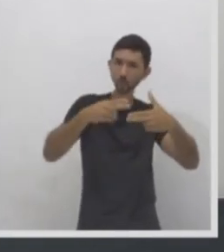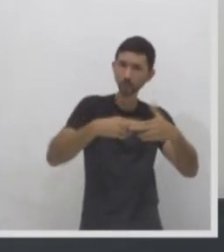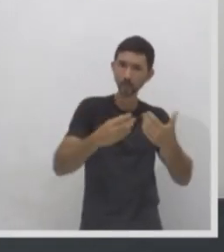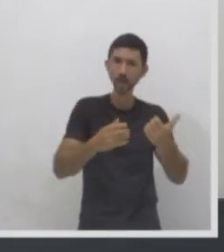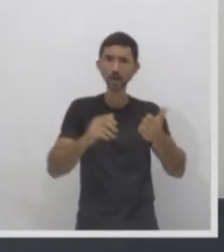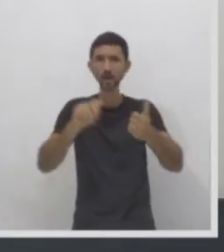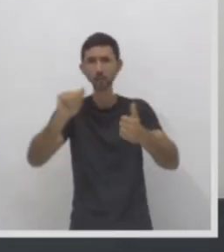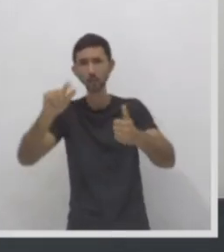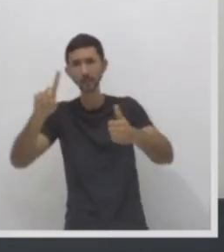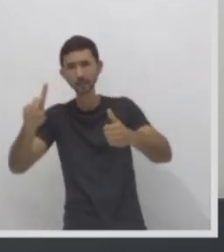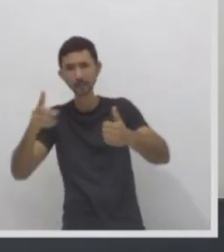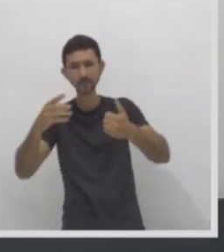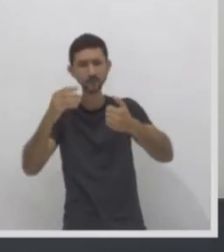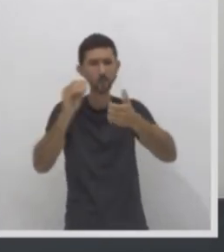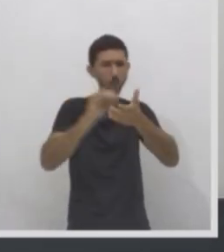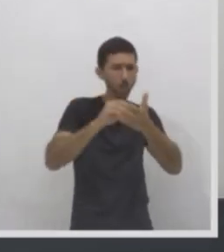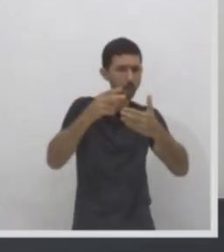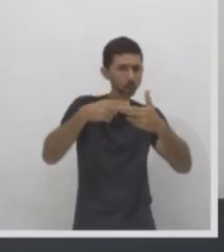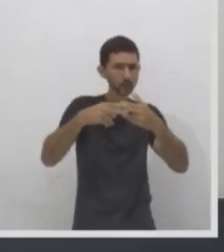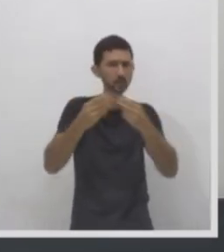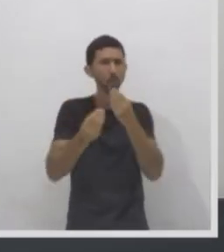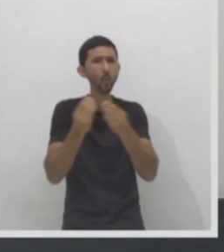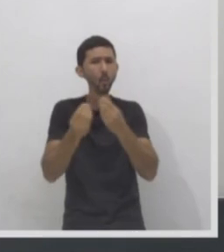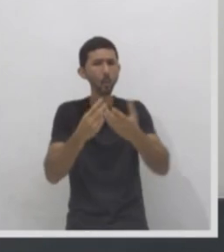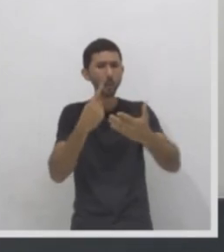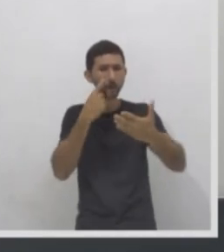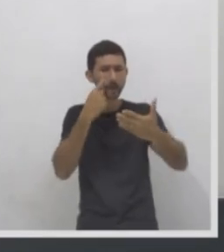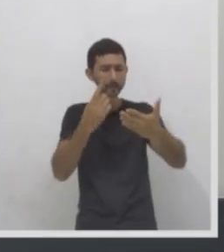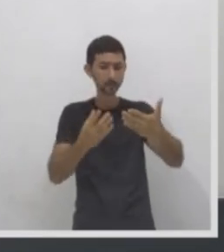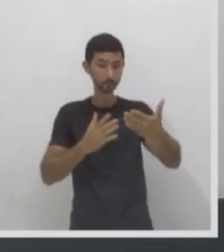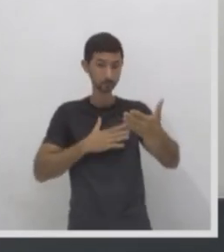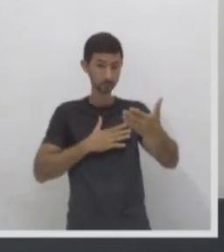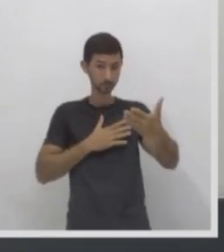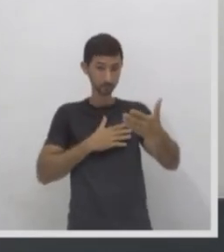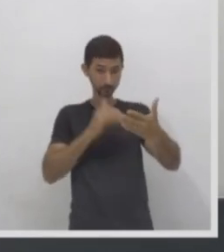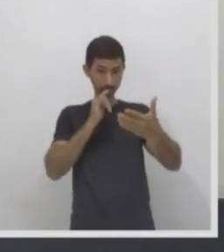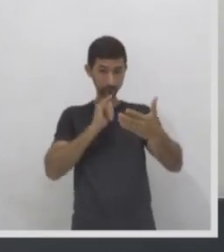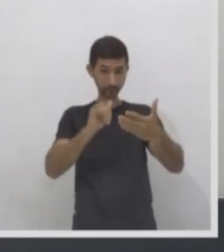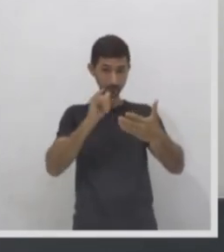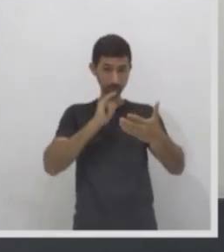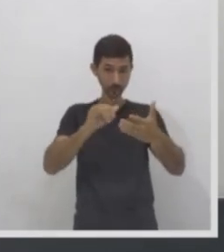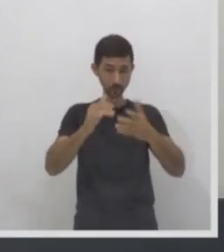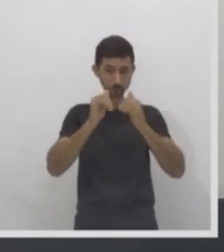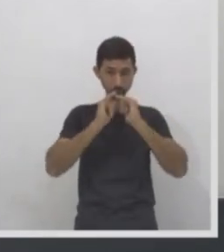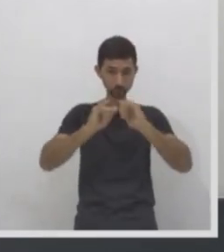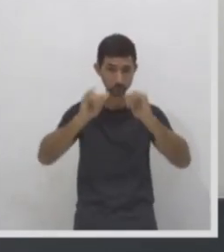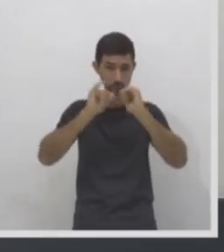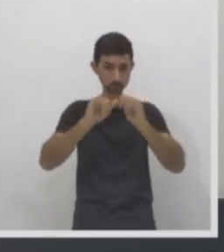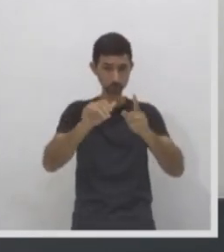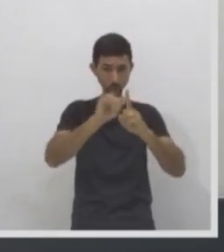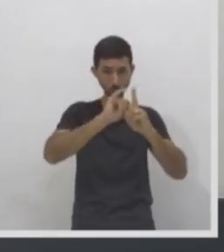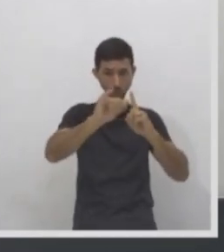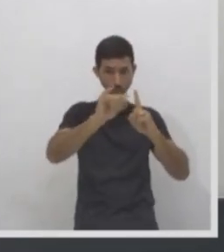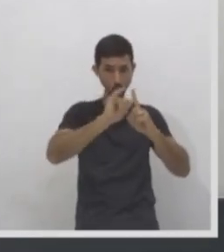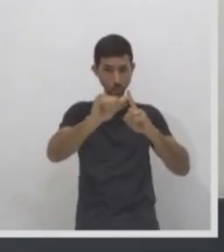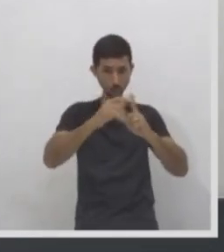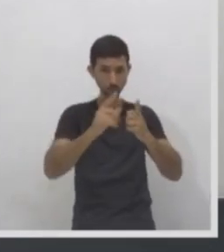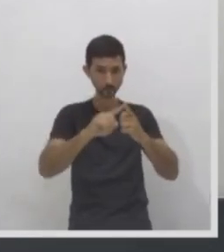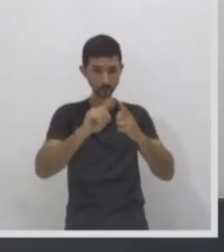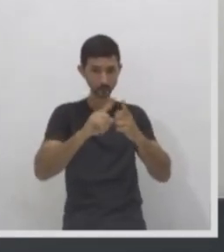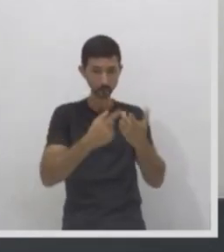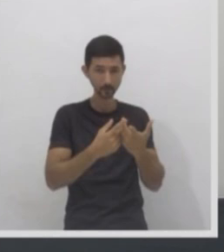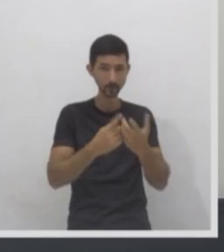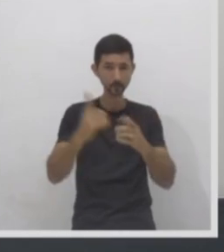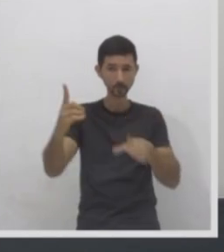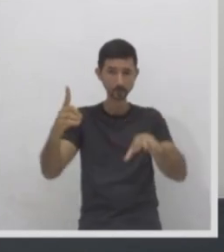são utilizados e como que essas impressões do emissor, que é aquele que produz o texto, elas vão aparecendo lá à medida